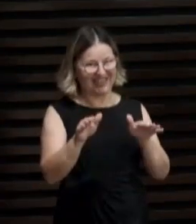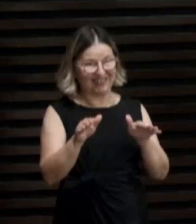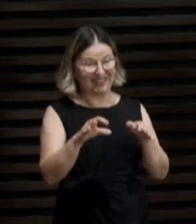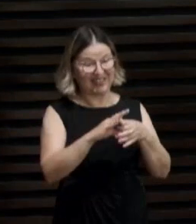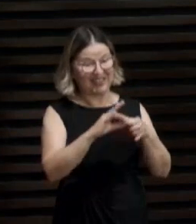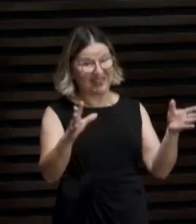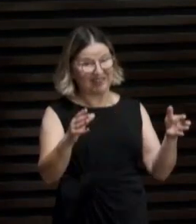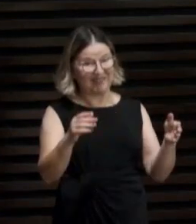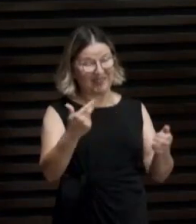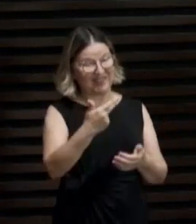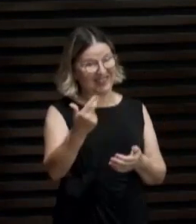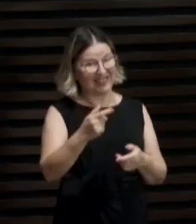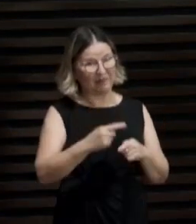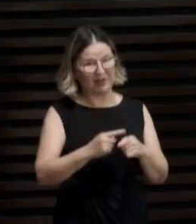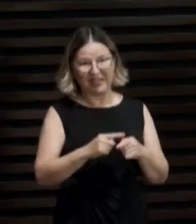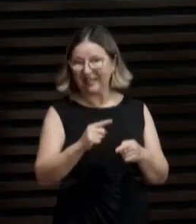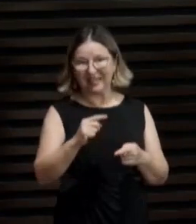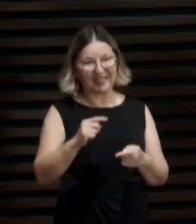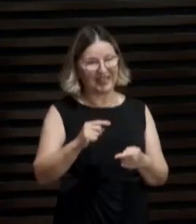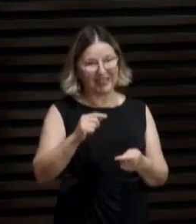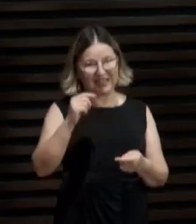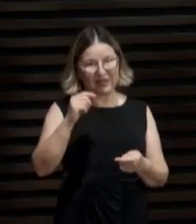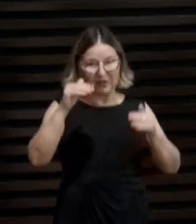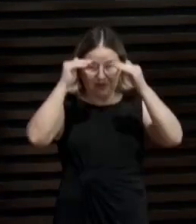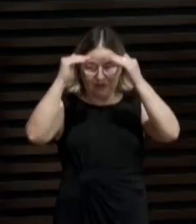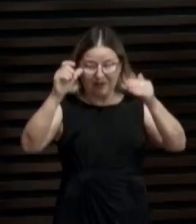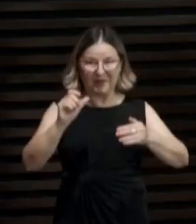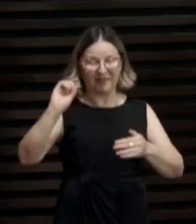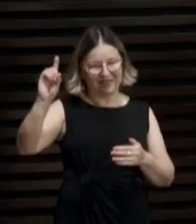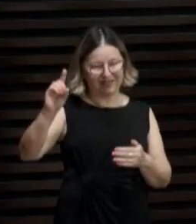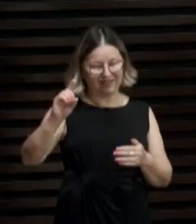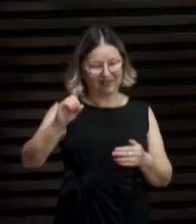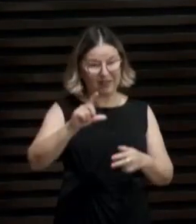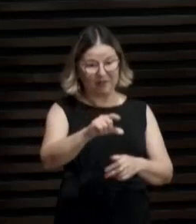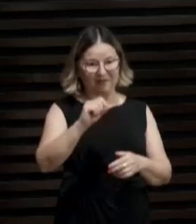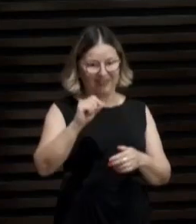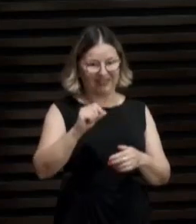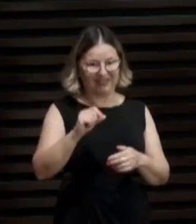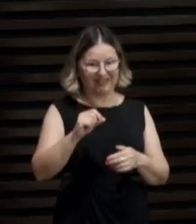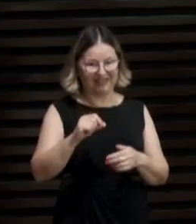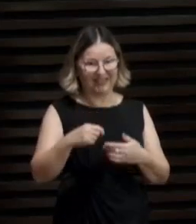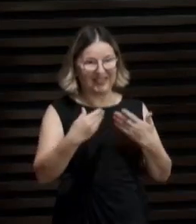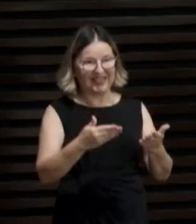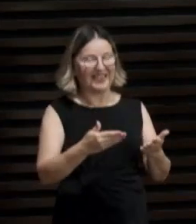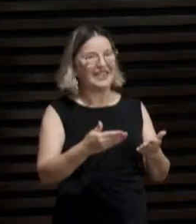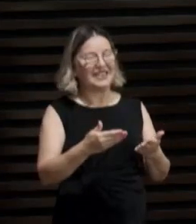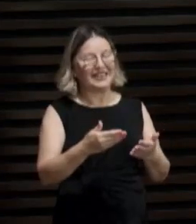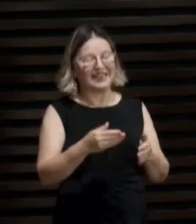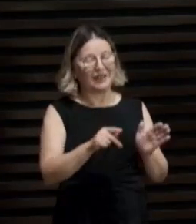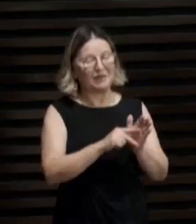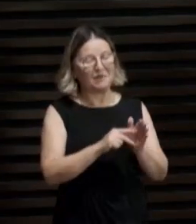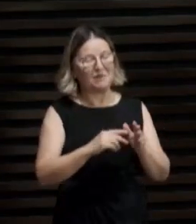quiseram cumprir a palavra do rei, preferindo entregar o seu corpo a servirem e adorarem a qualquer outro